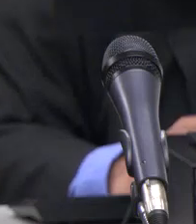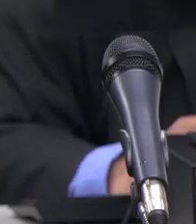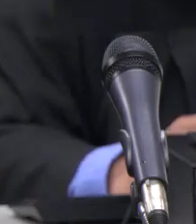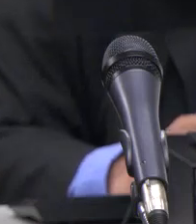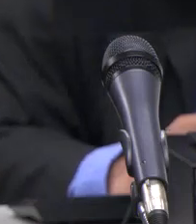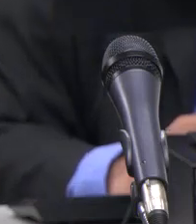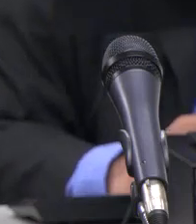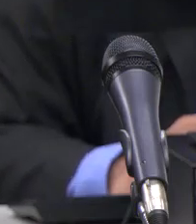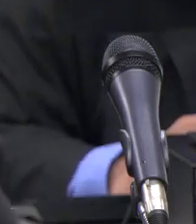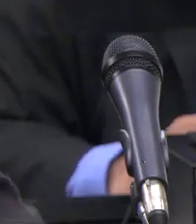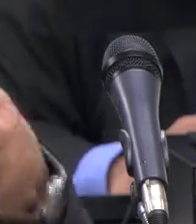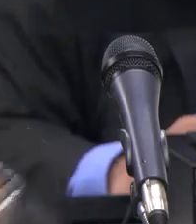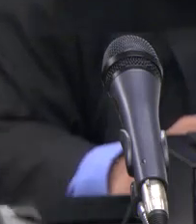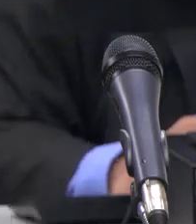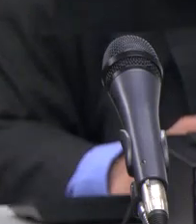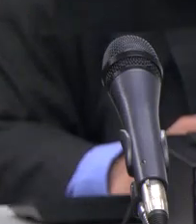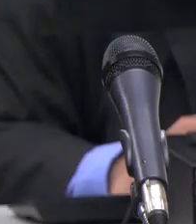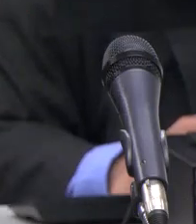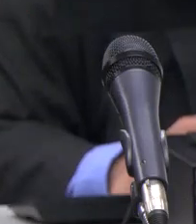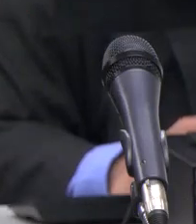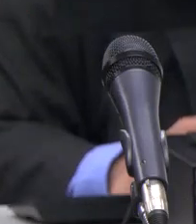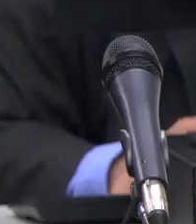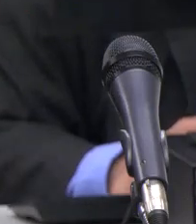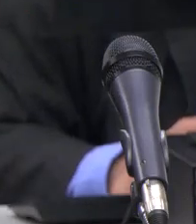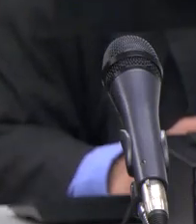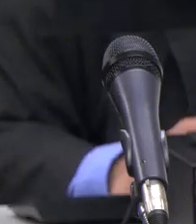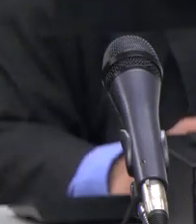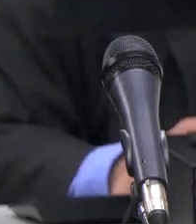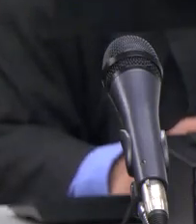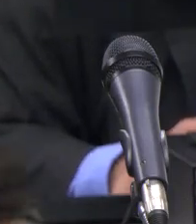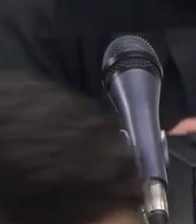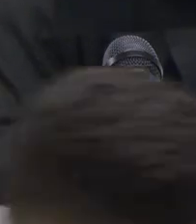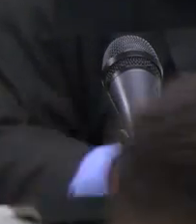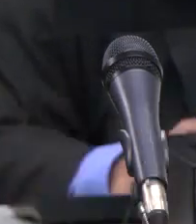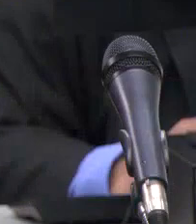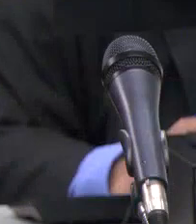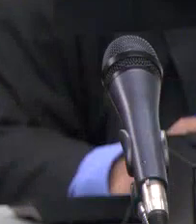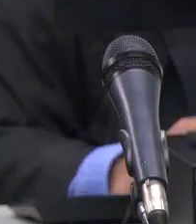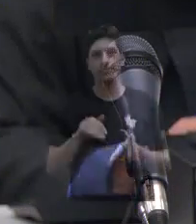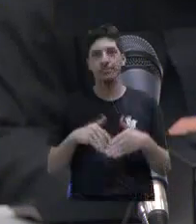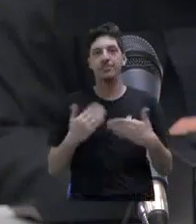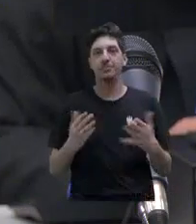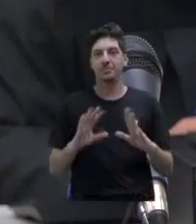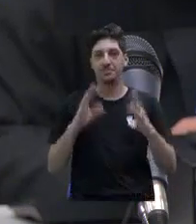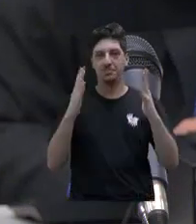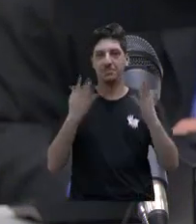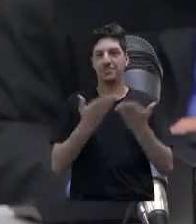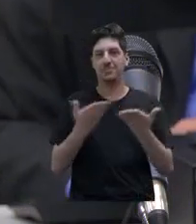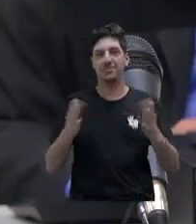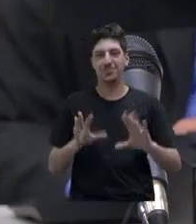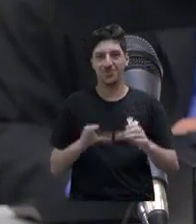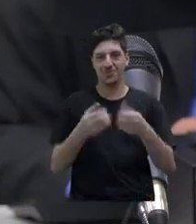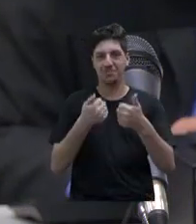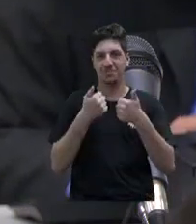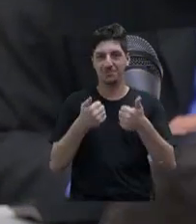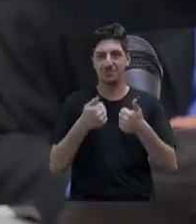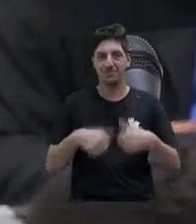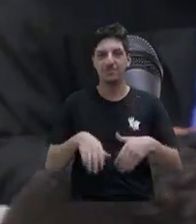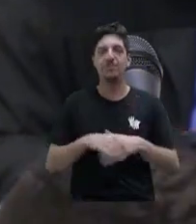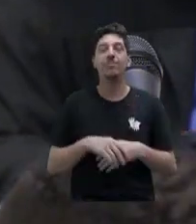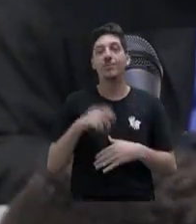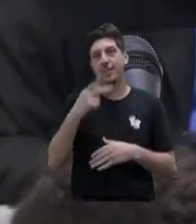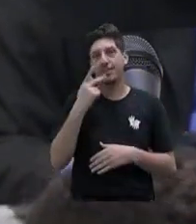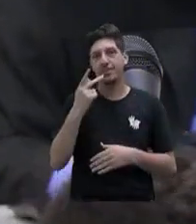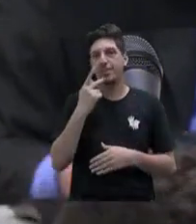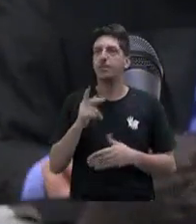boa. E aí a gente sai mais feliz ainda, né, secretário? Mas é isso, mas parabéns aí para toda a equipe. O senhor tem